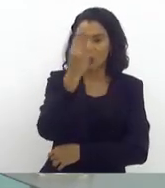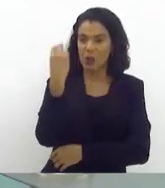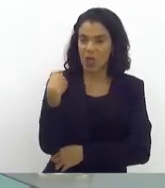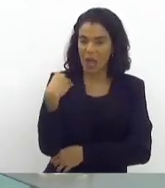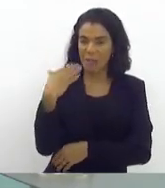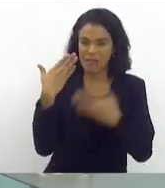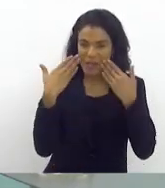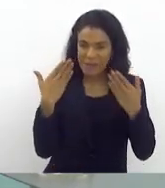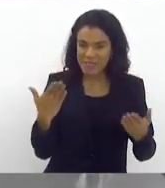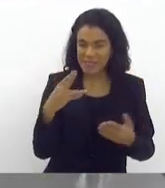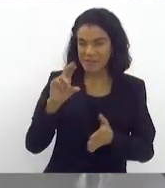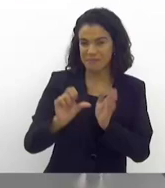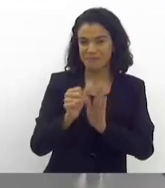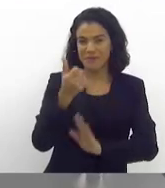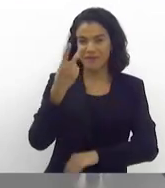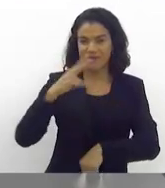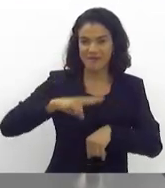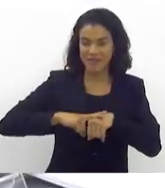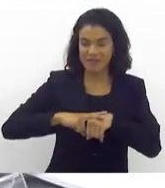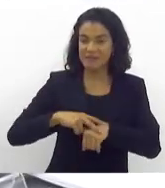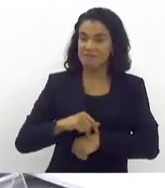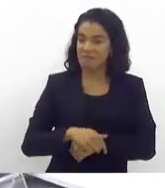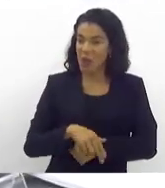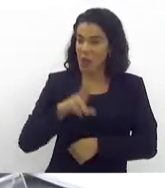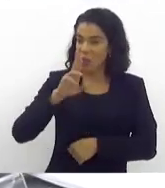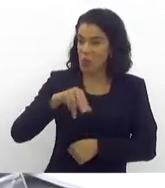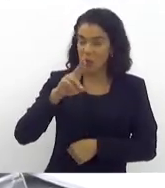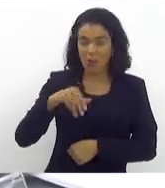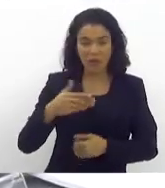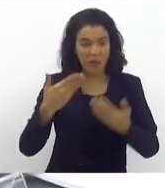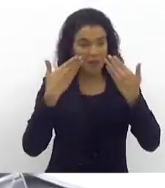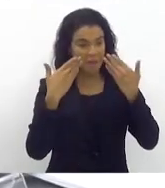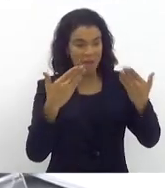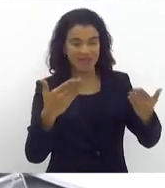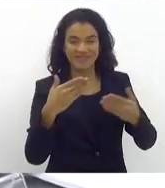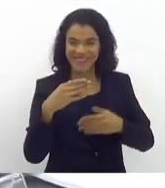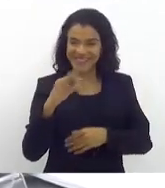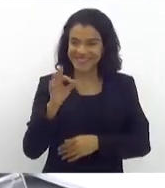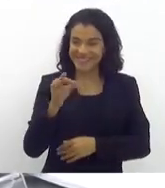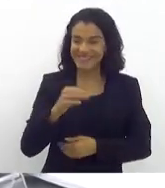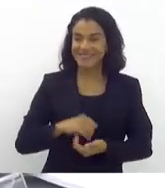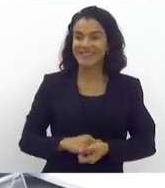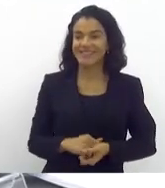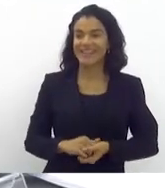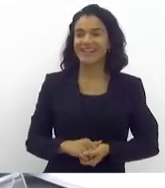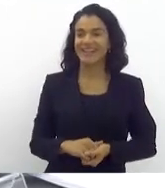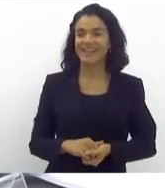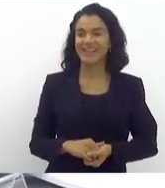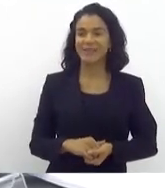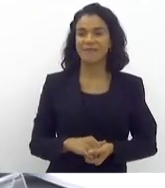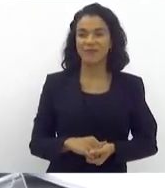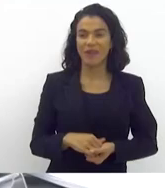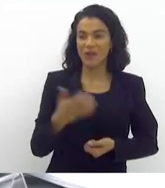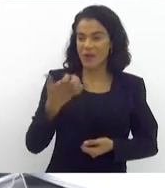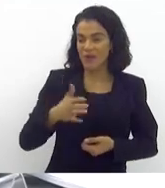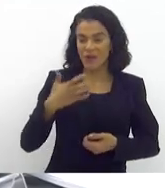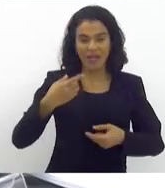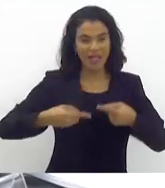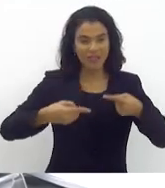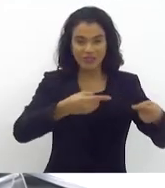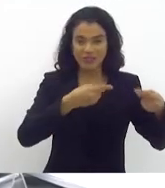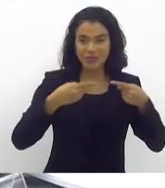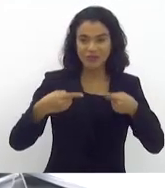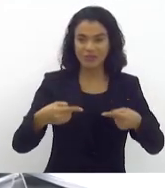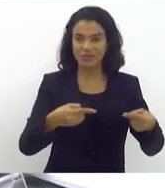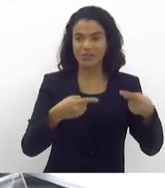vez. Não nos tinham apresentado essa versão. Não havendo quem queira discutir, encerrada a